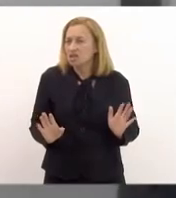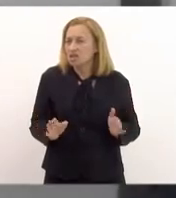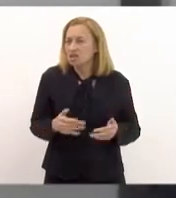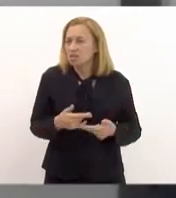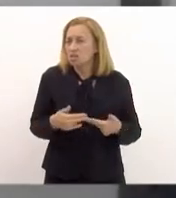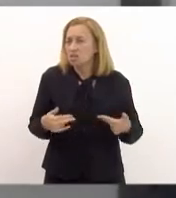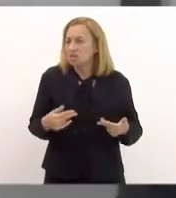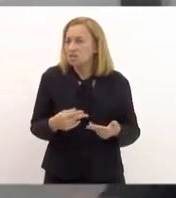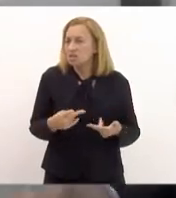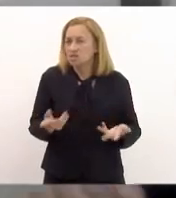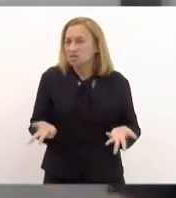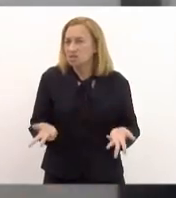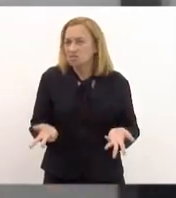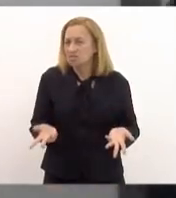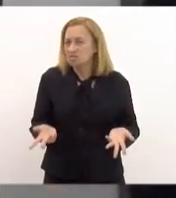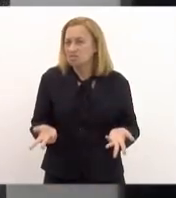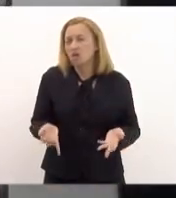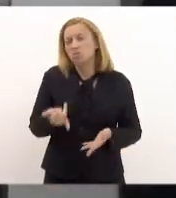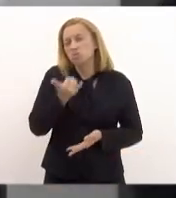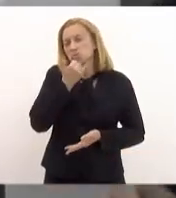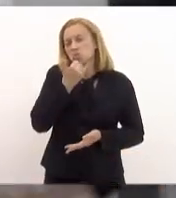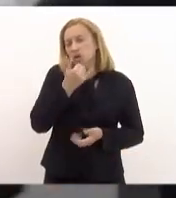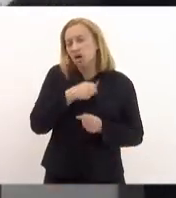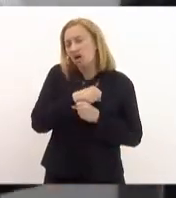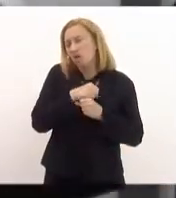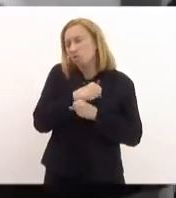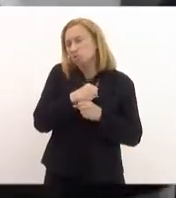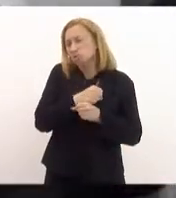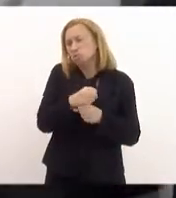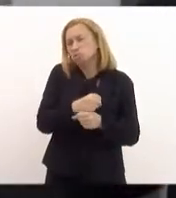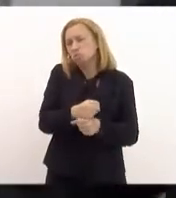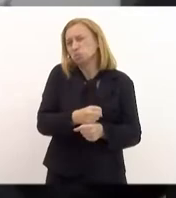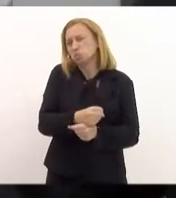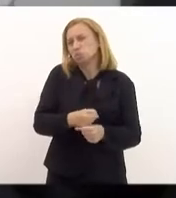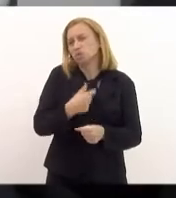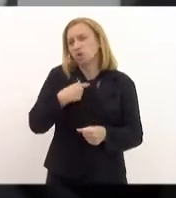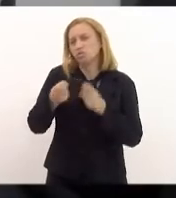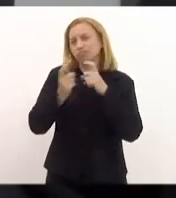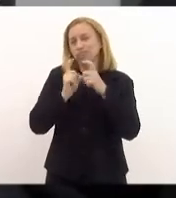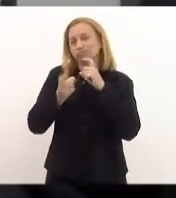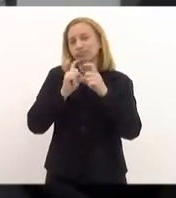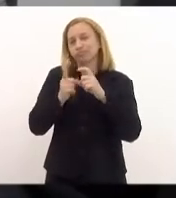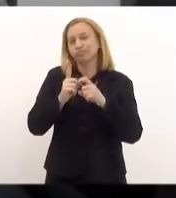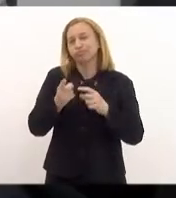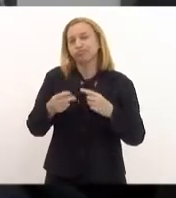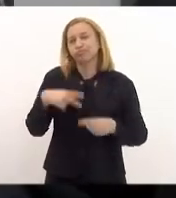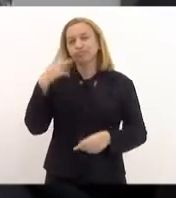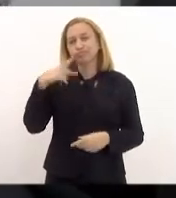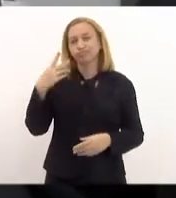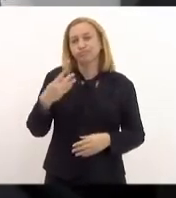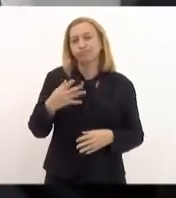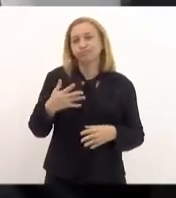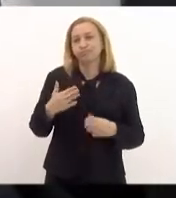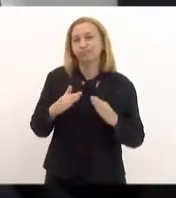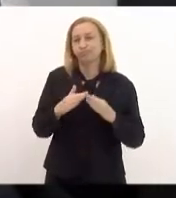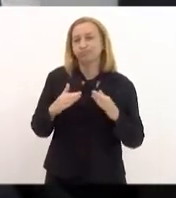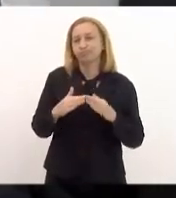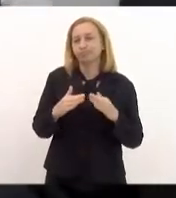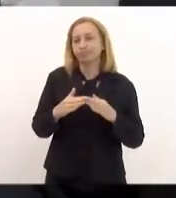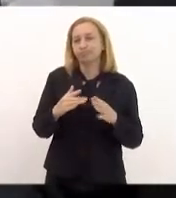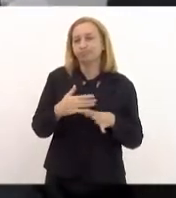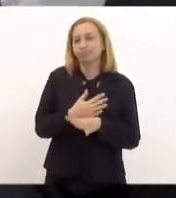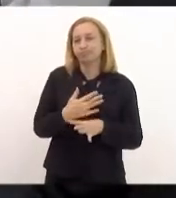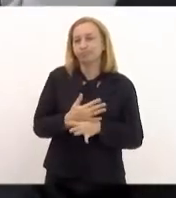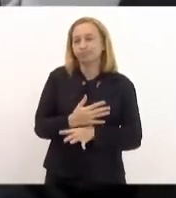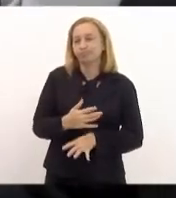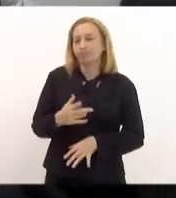mas é isso daí, porque há muitos anos que eu discuto política urbana, eu tenho a impressão que aprendi durante esse